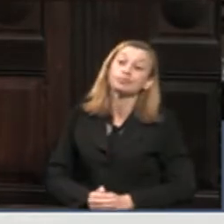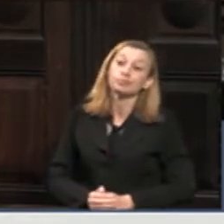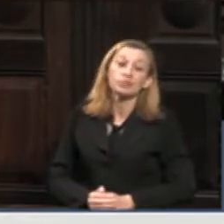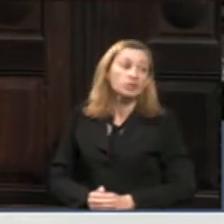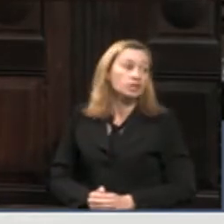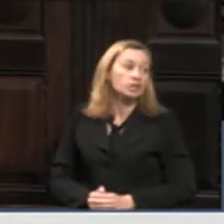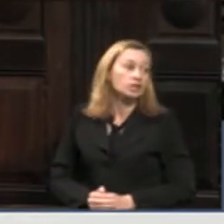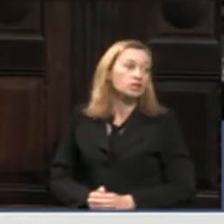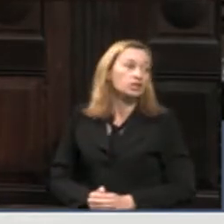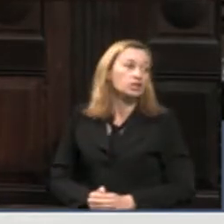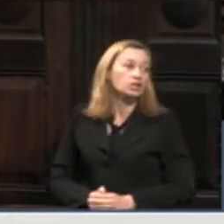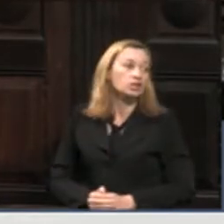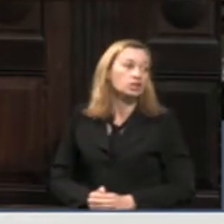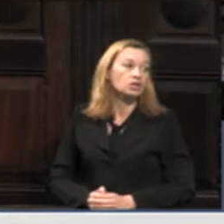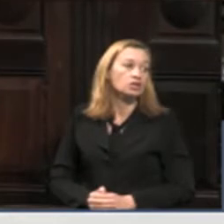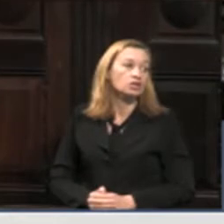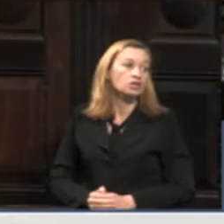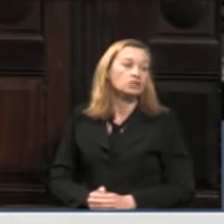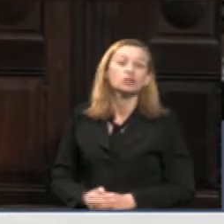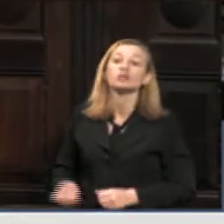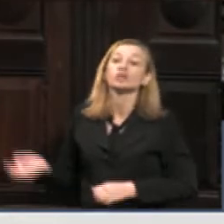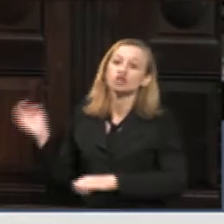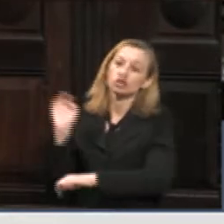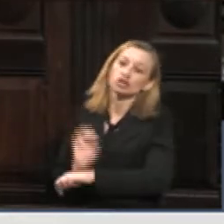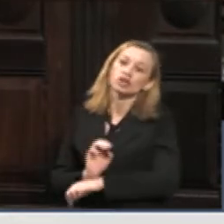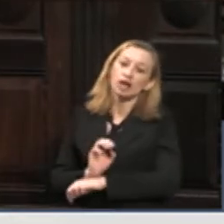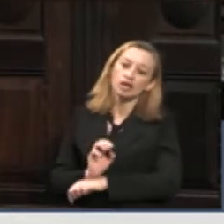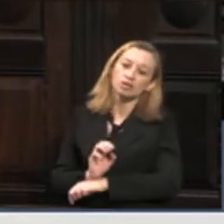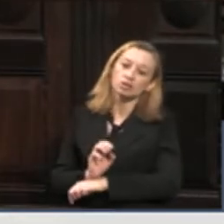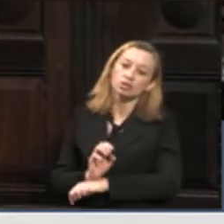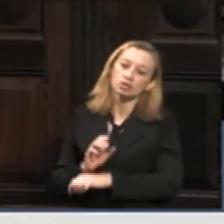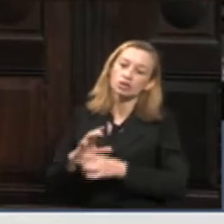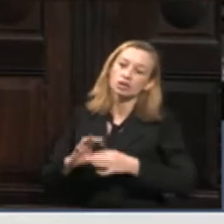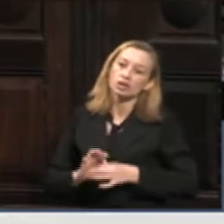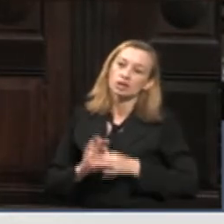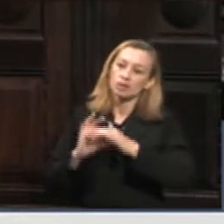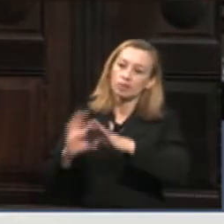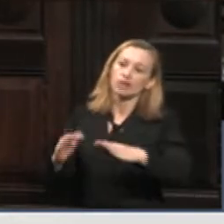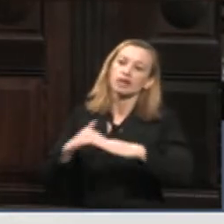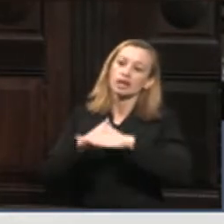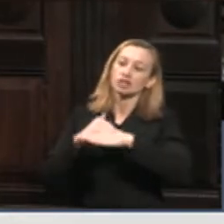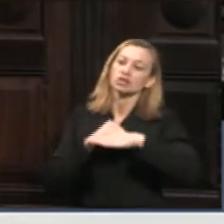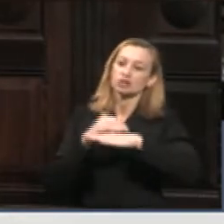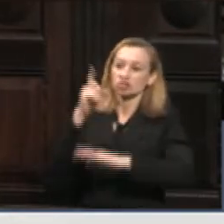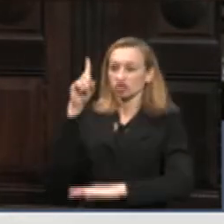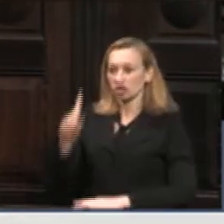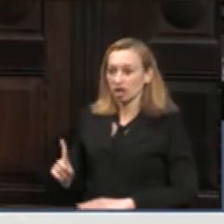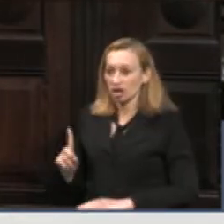O Estado democrático de direito preserva o contraditório,